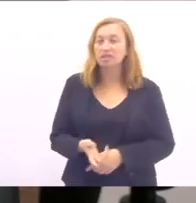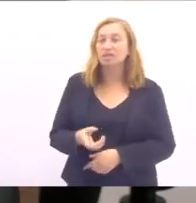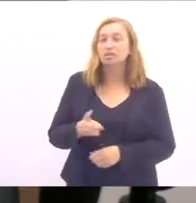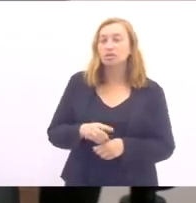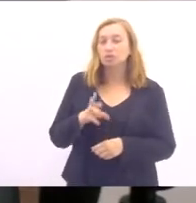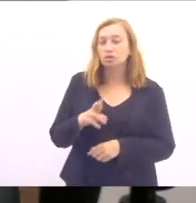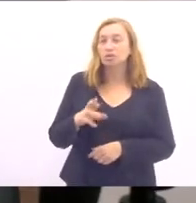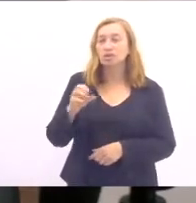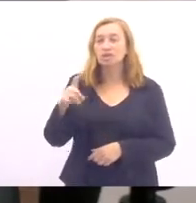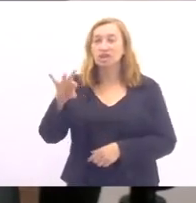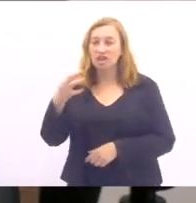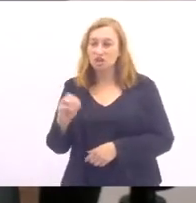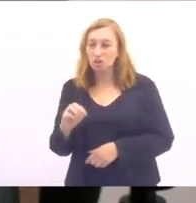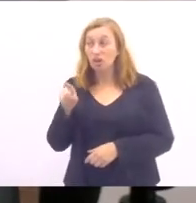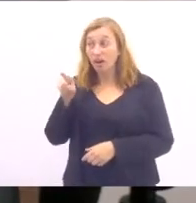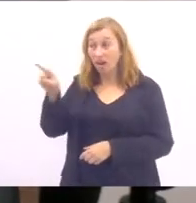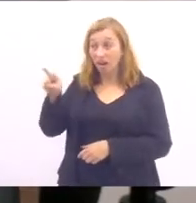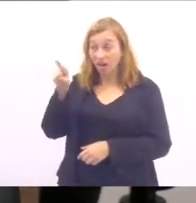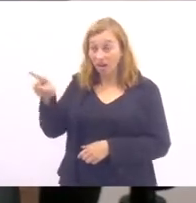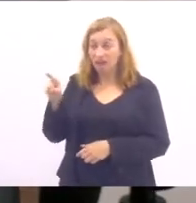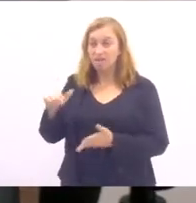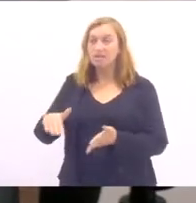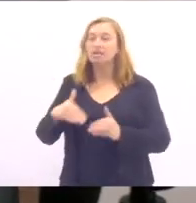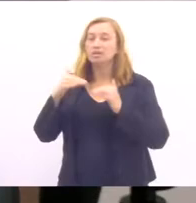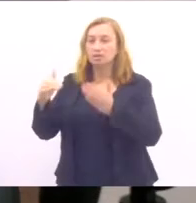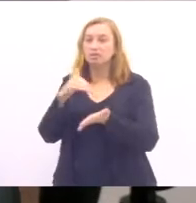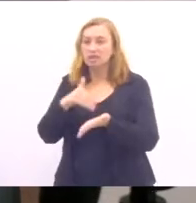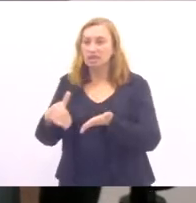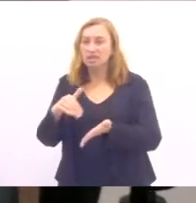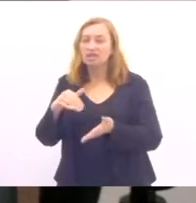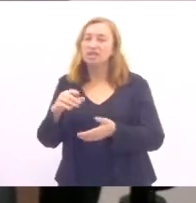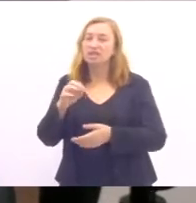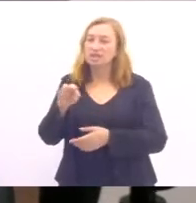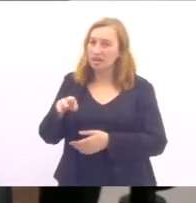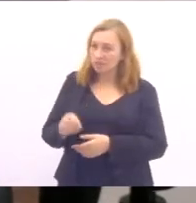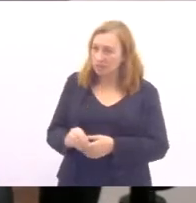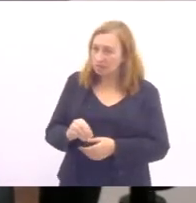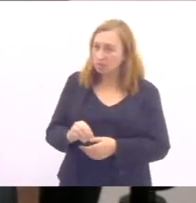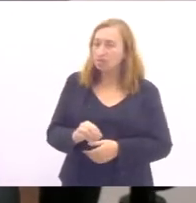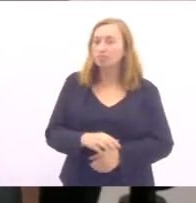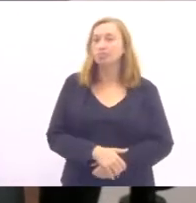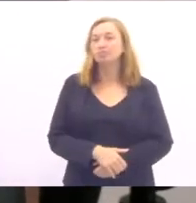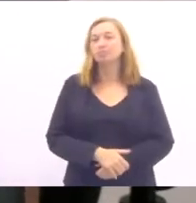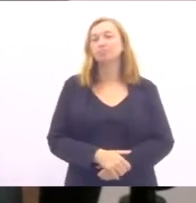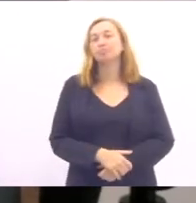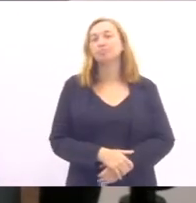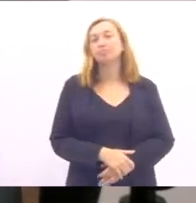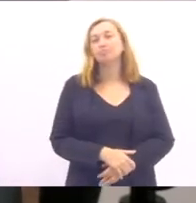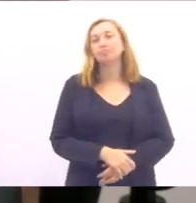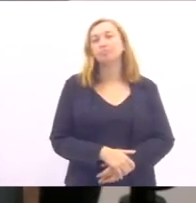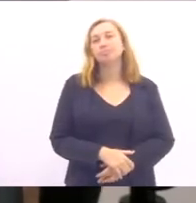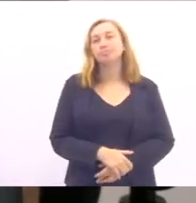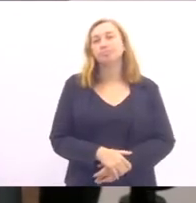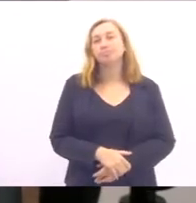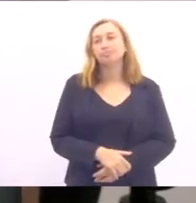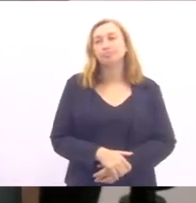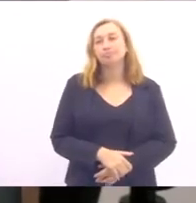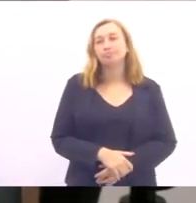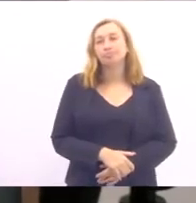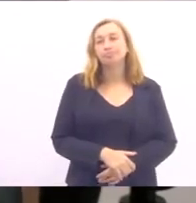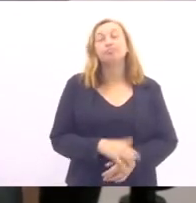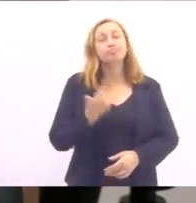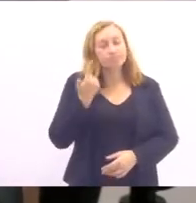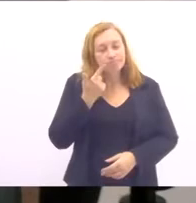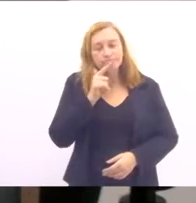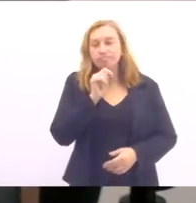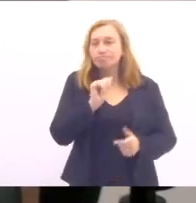Sérgio ocupava lá a subsecretaria de saneamento, que o gerenciamento de resíduos está subordinado a eles, foi se